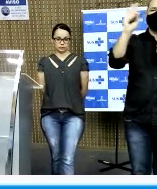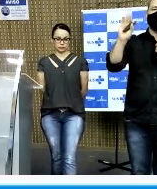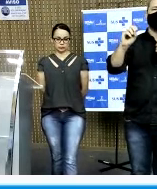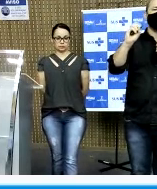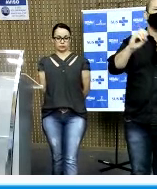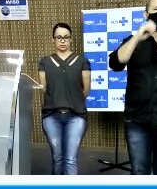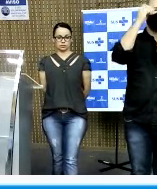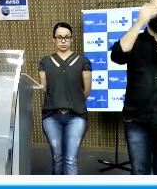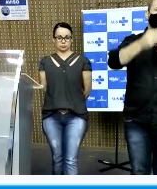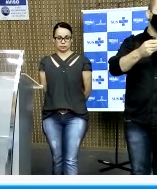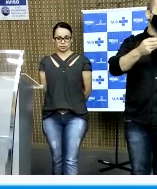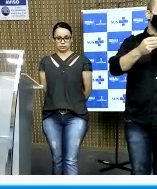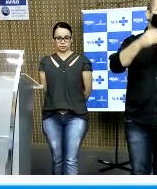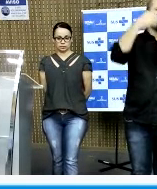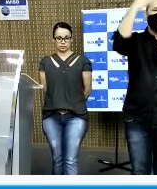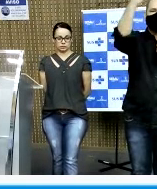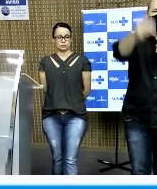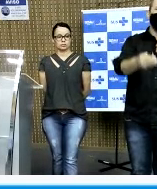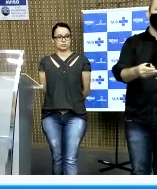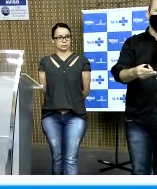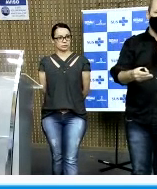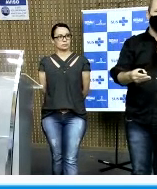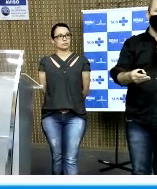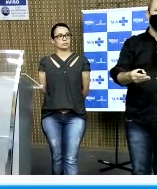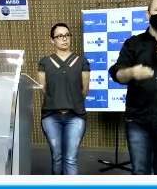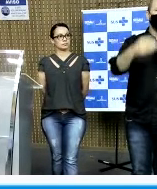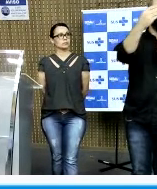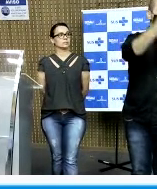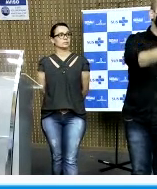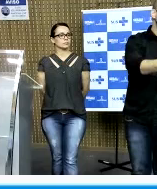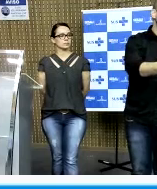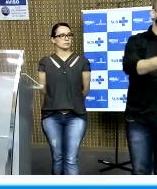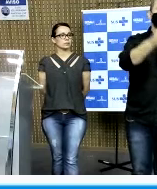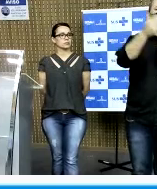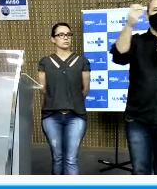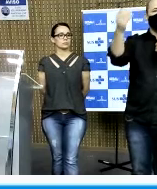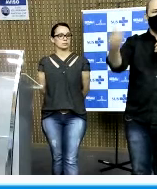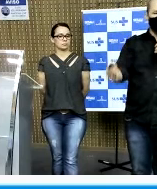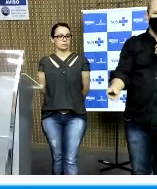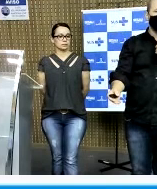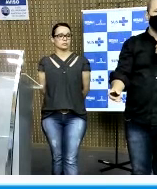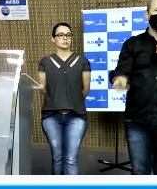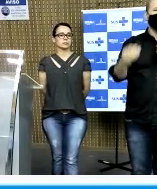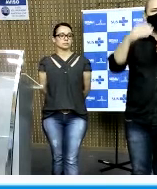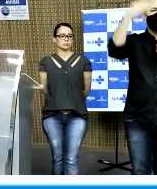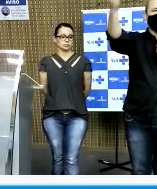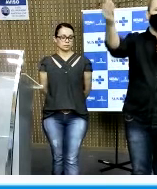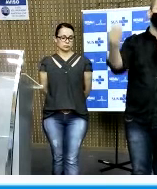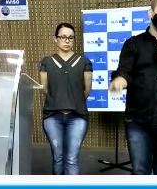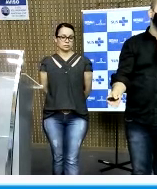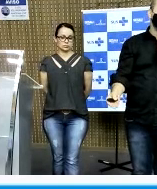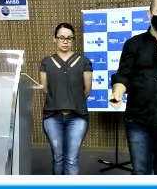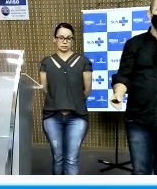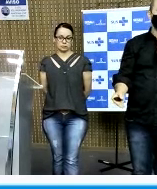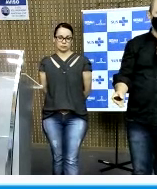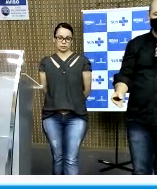foi afixado, a gestante saia da sua consulta, agende o seu retorno, procure o enfermeiro, agende o seu retorno, não vá para casa